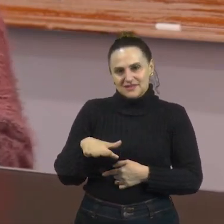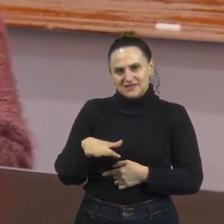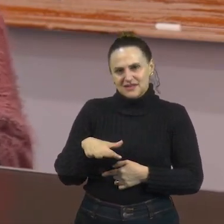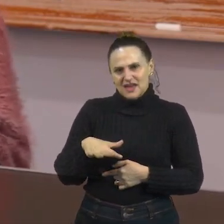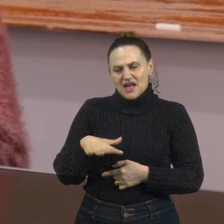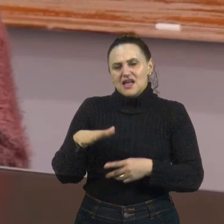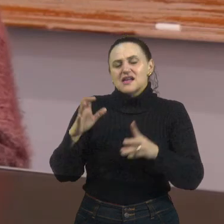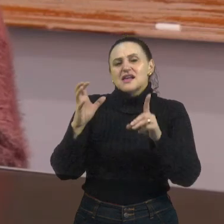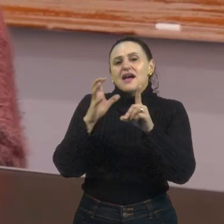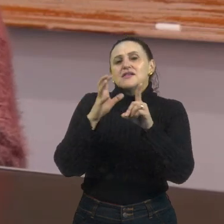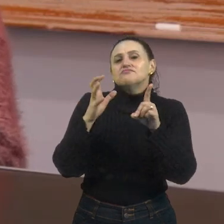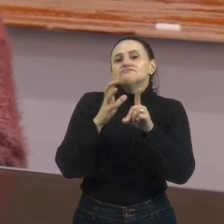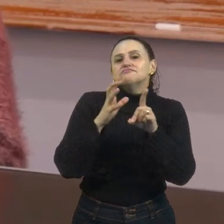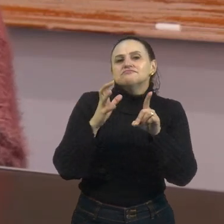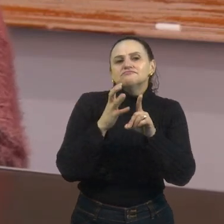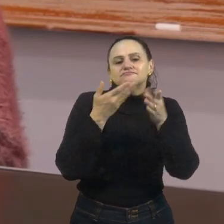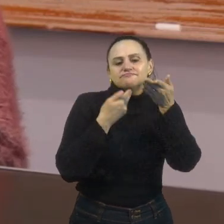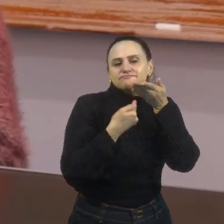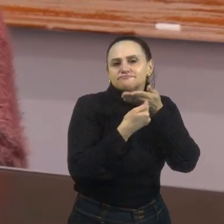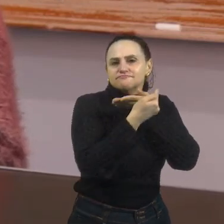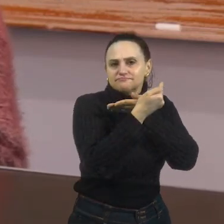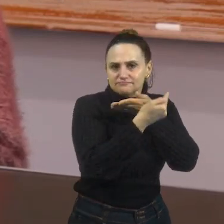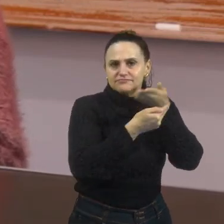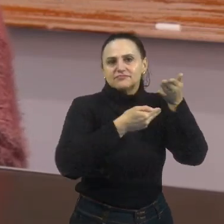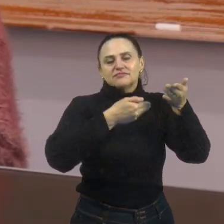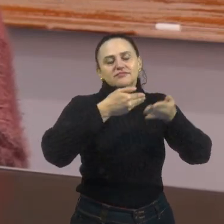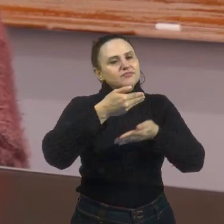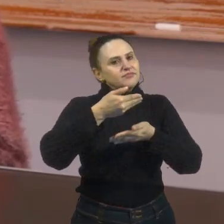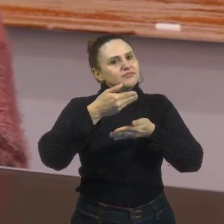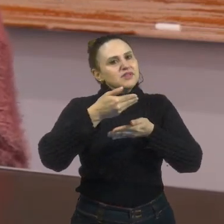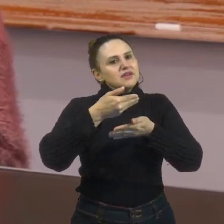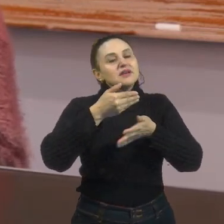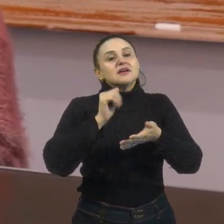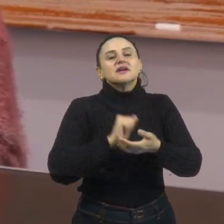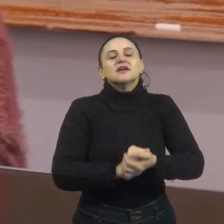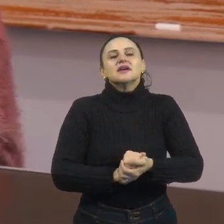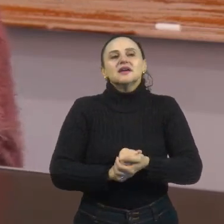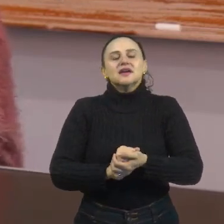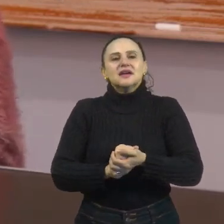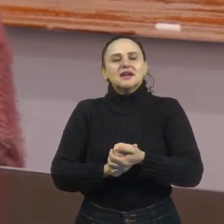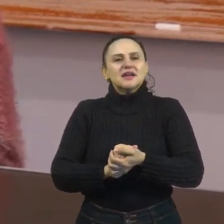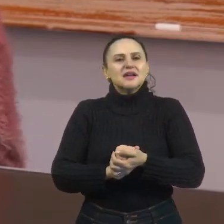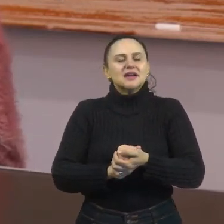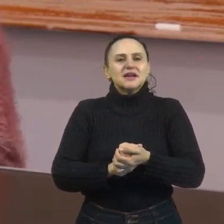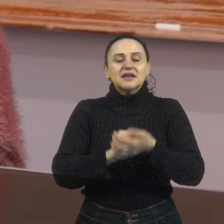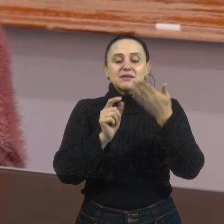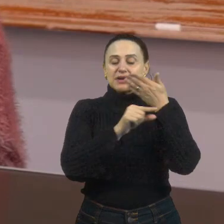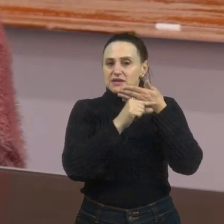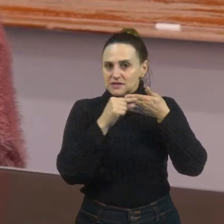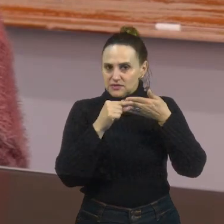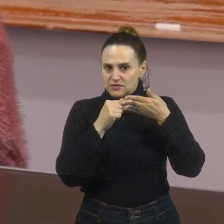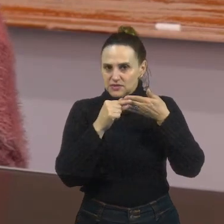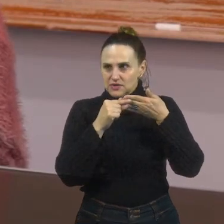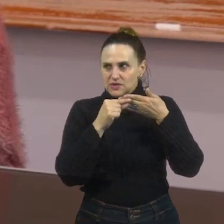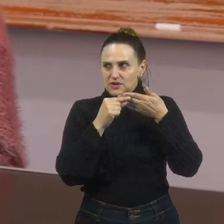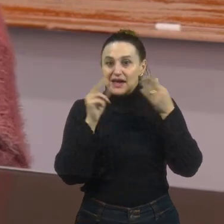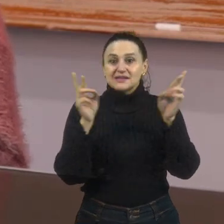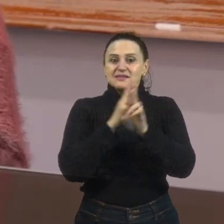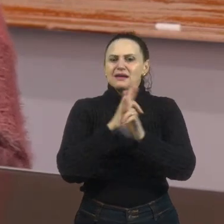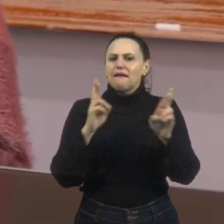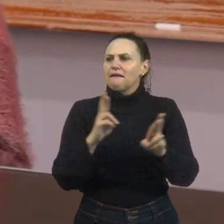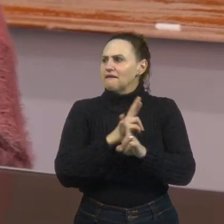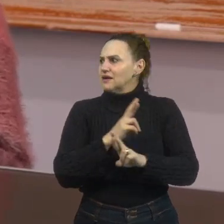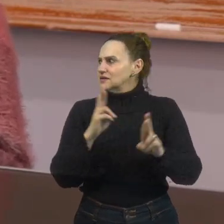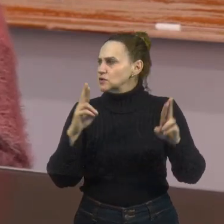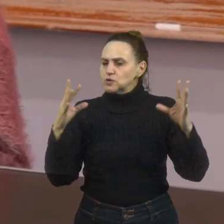outro? Uma primeira coisa para o Vygotsky, a gente se constitui nas relações. Então, todas as